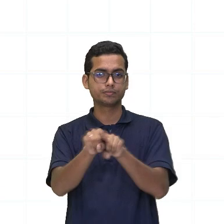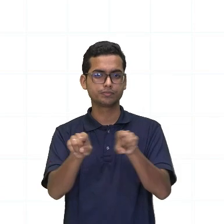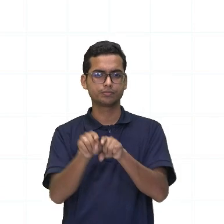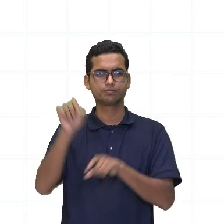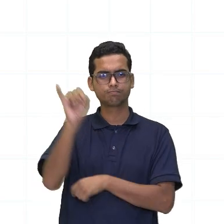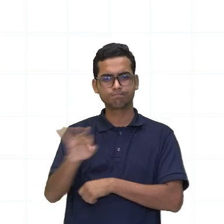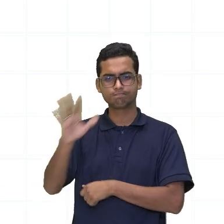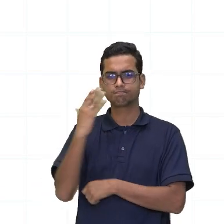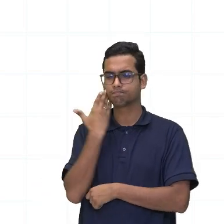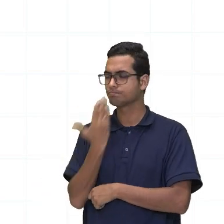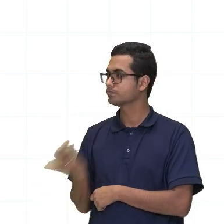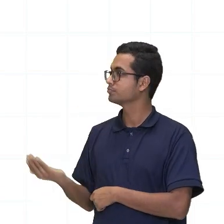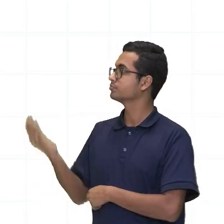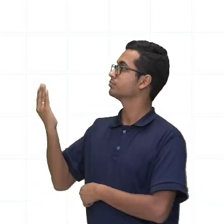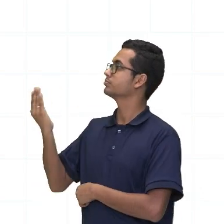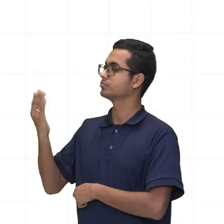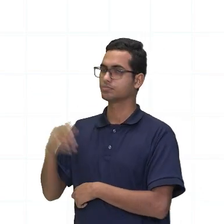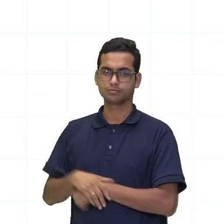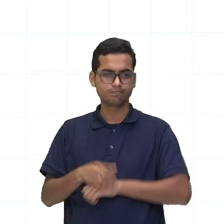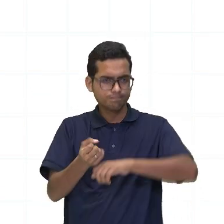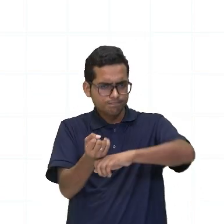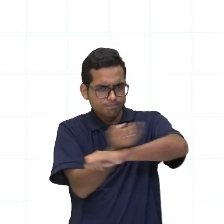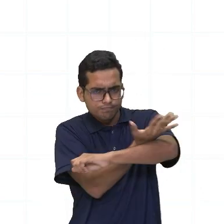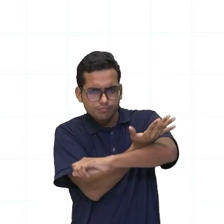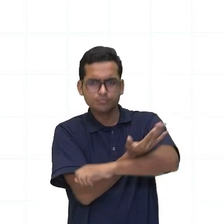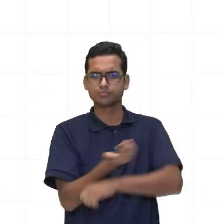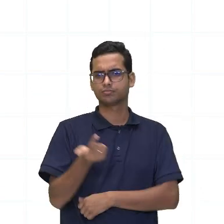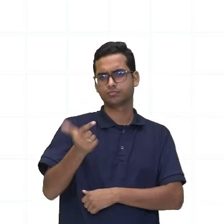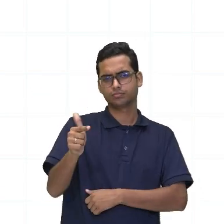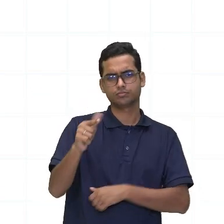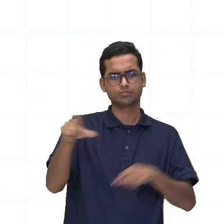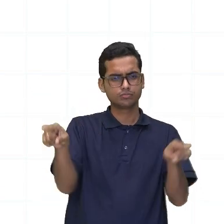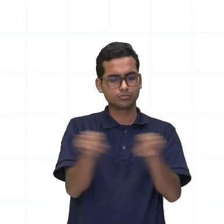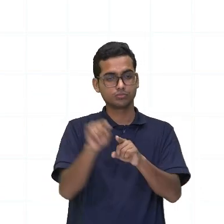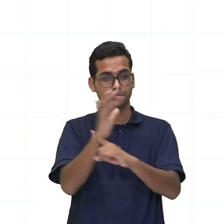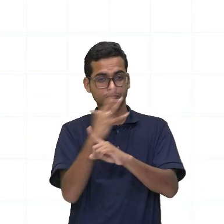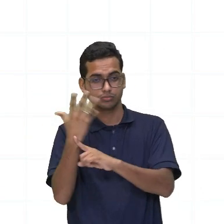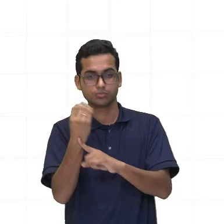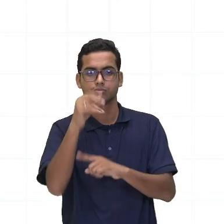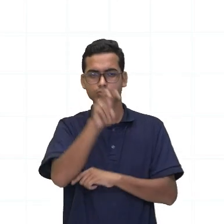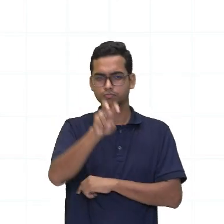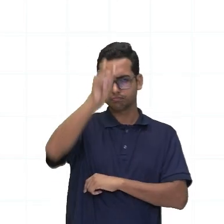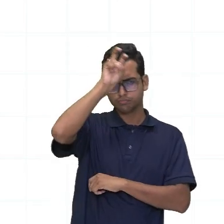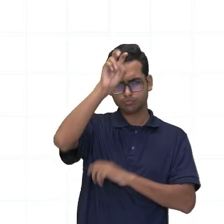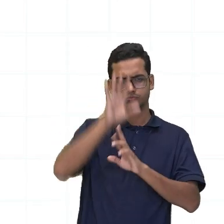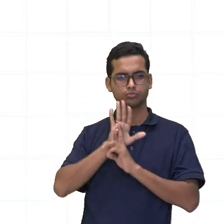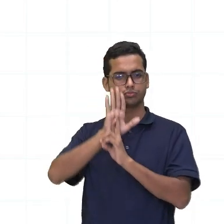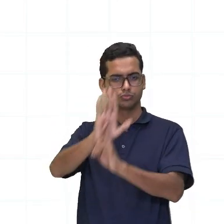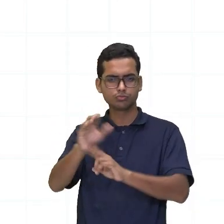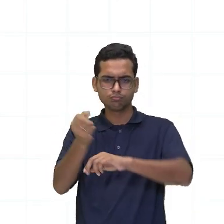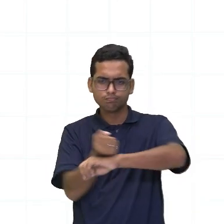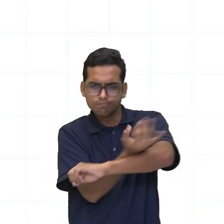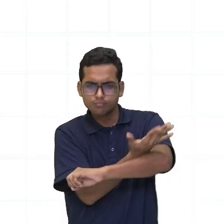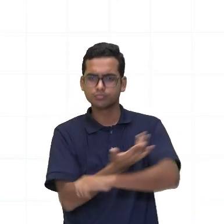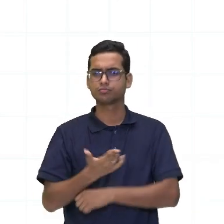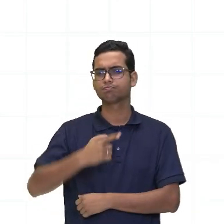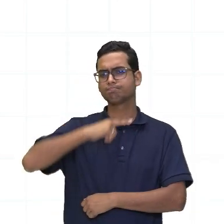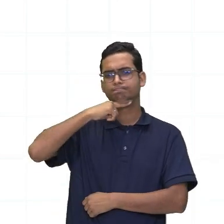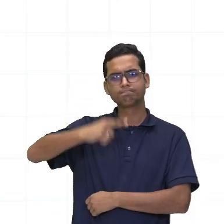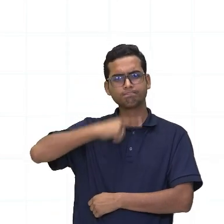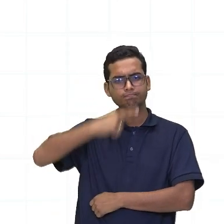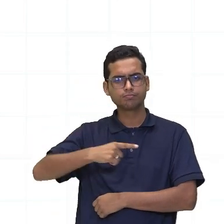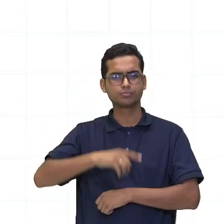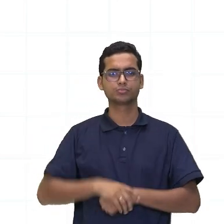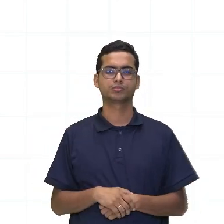sem emoção. Olha aí, aqueles retratos na arte egípcia foram representados sem emoção, isto é,